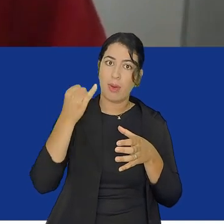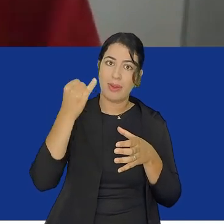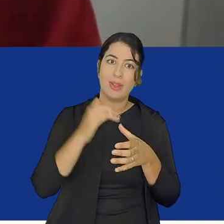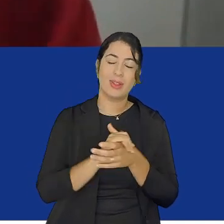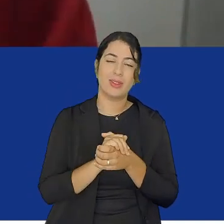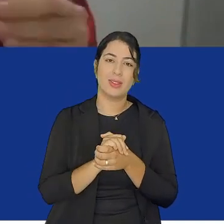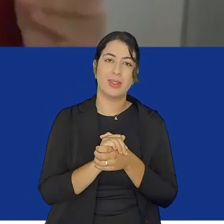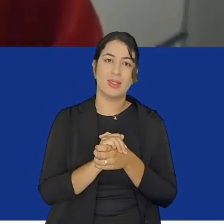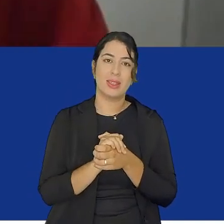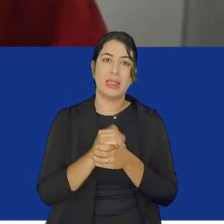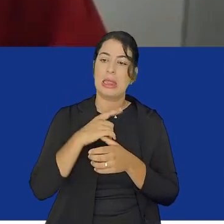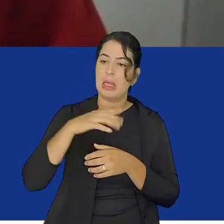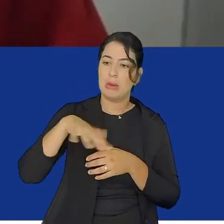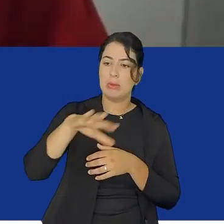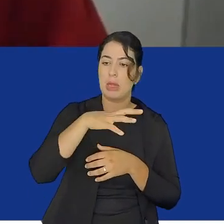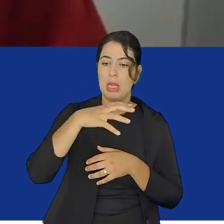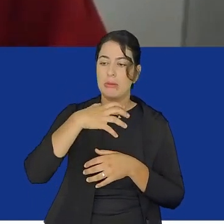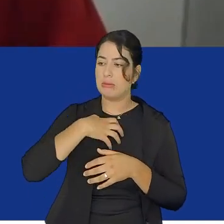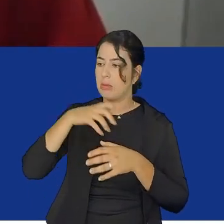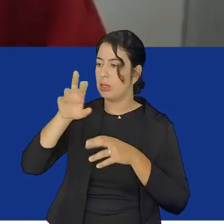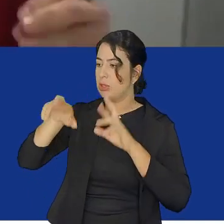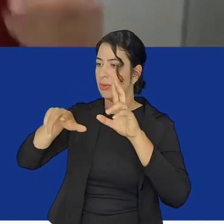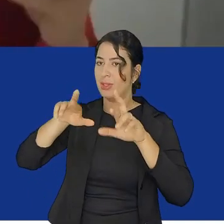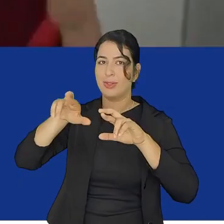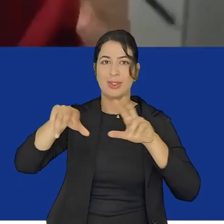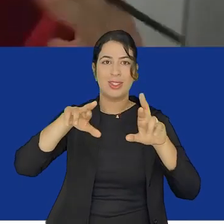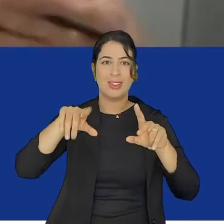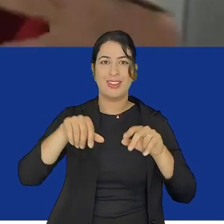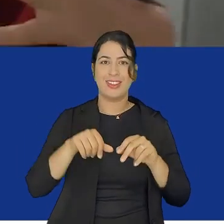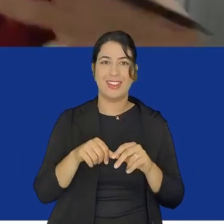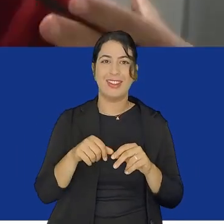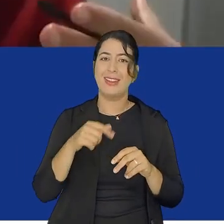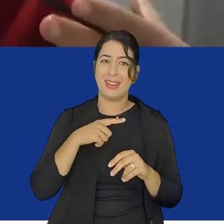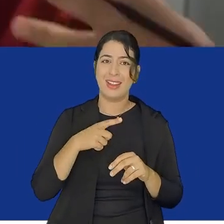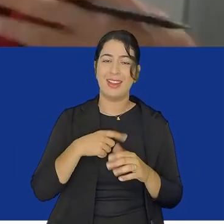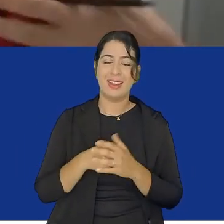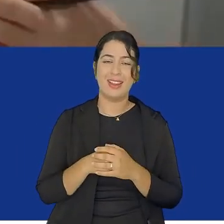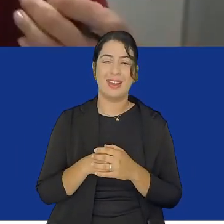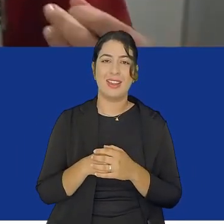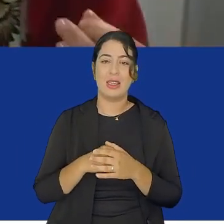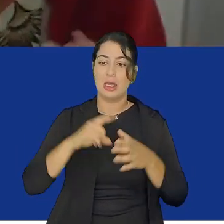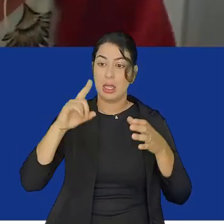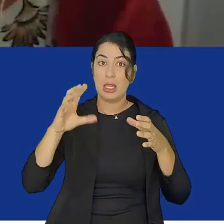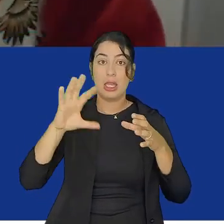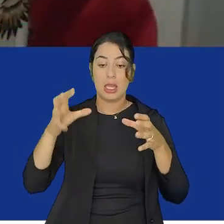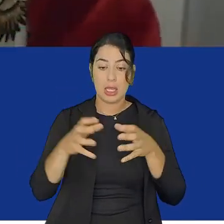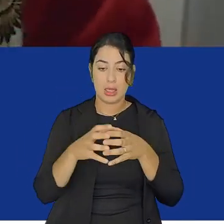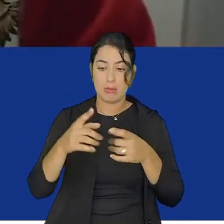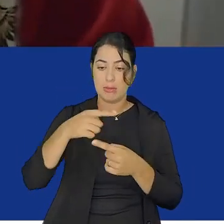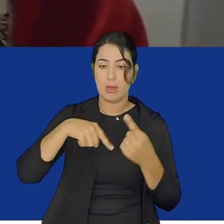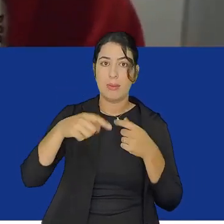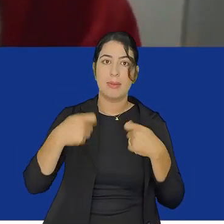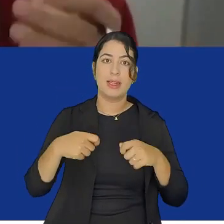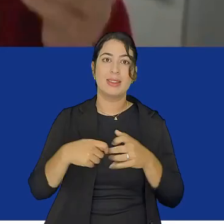Então, tem espaço para todos os perfis. É só você encontrar, é só a gente encontrar. E às vezes você não encontra isso sozinho,